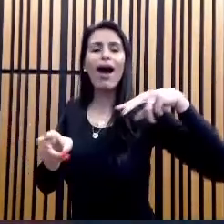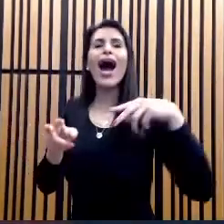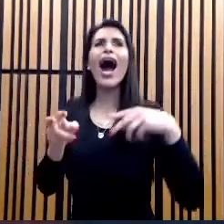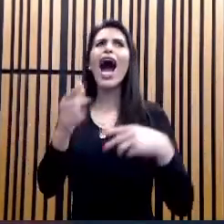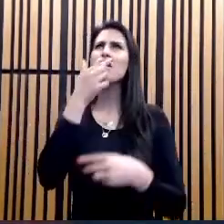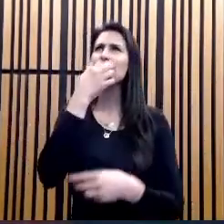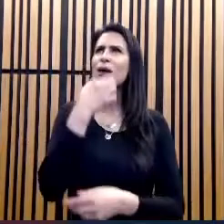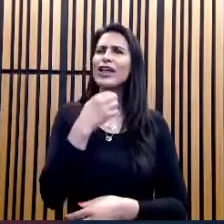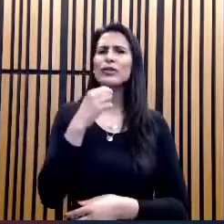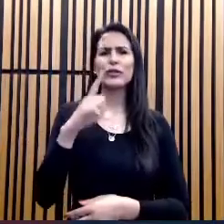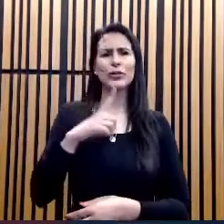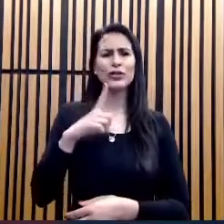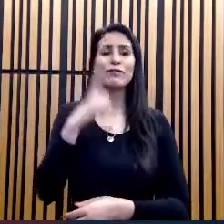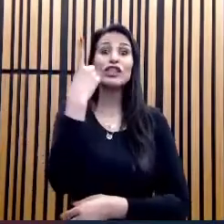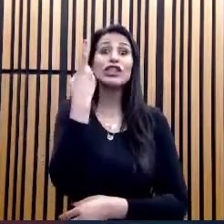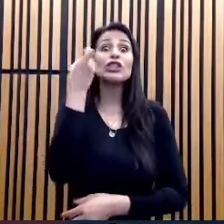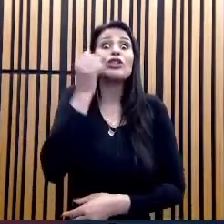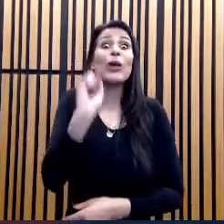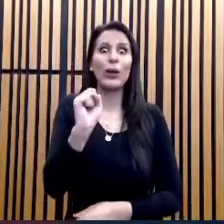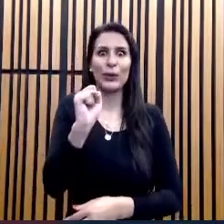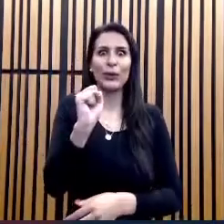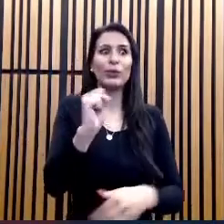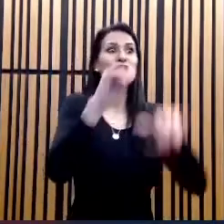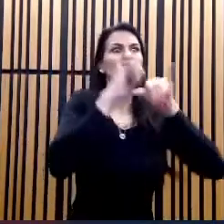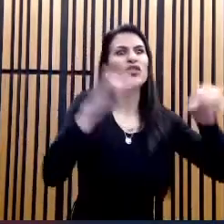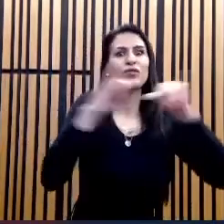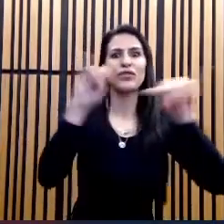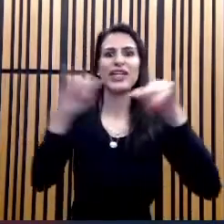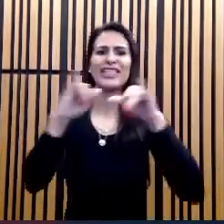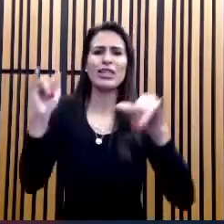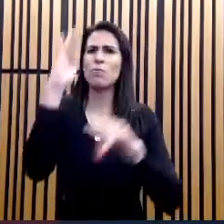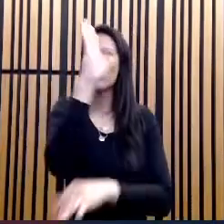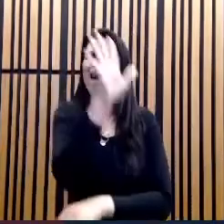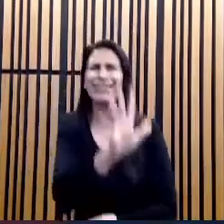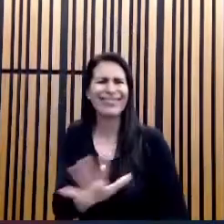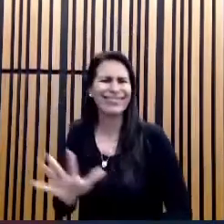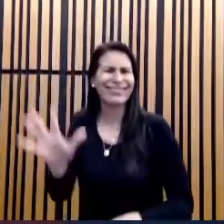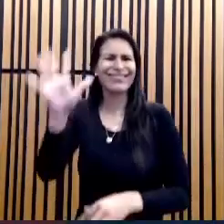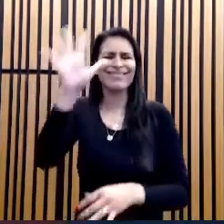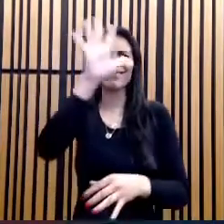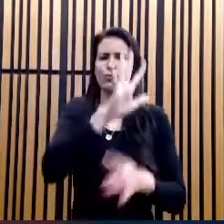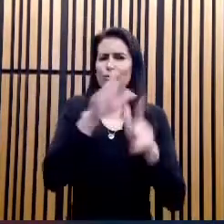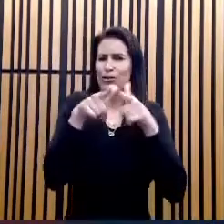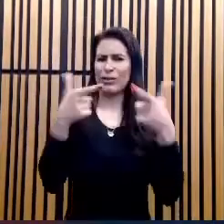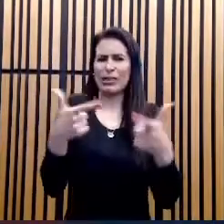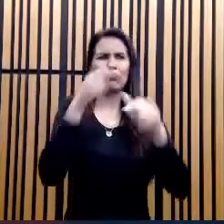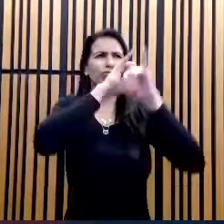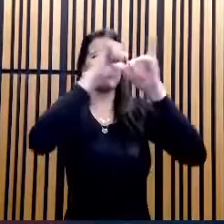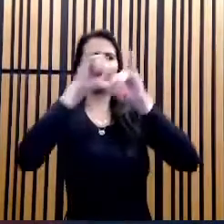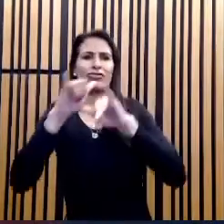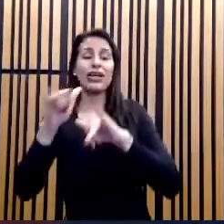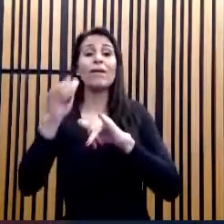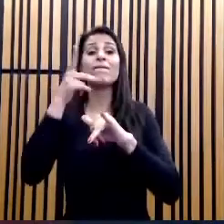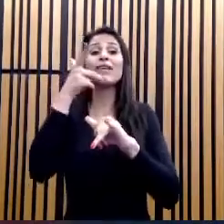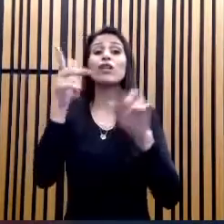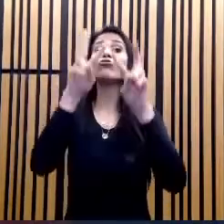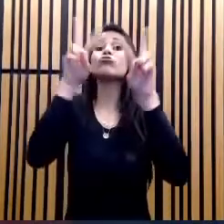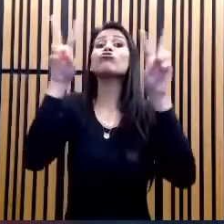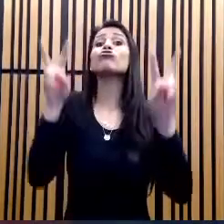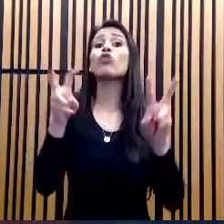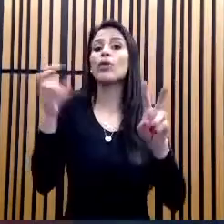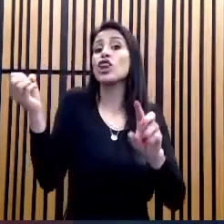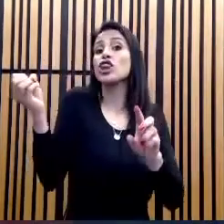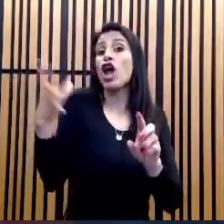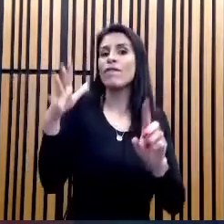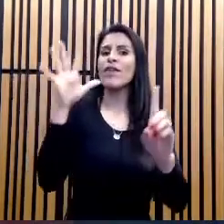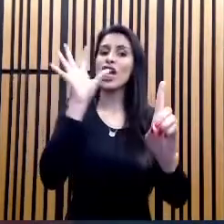acho que, 18 matérias em sites e jornais de todo o Brasil falando da nova influência, da